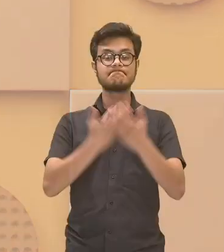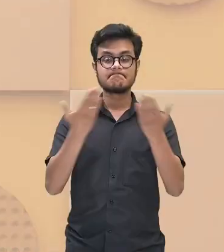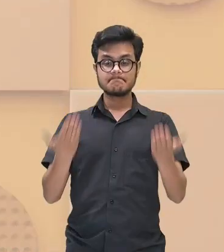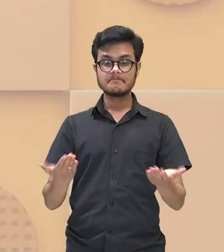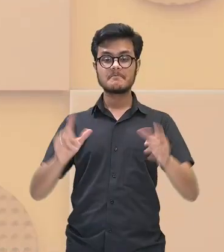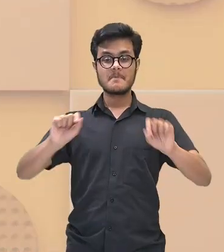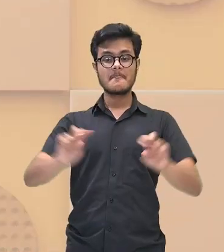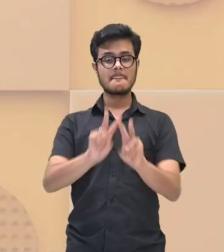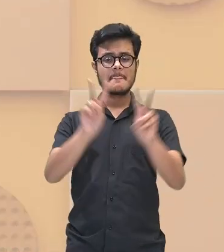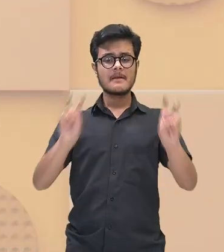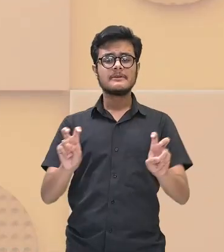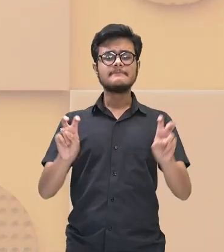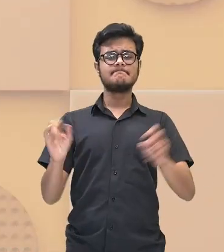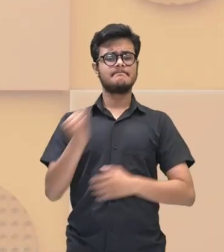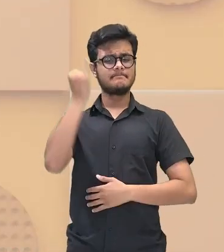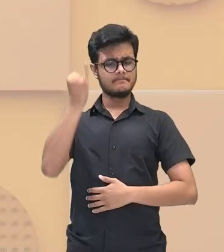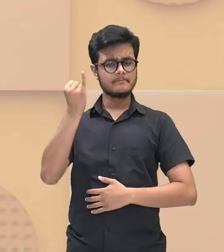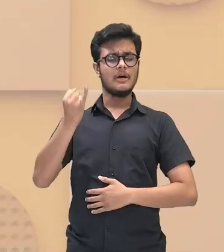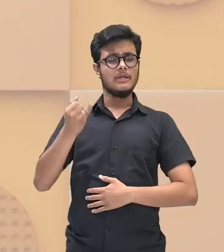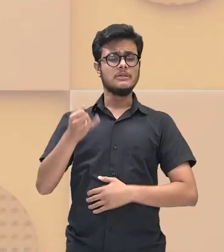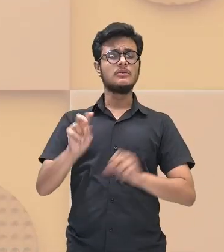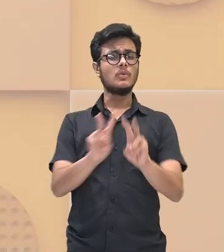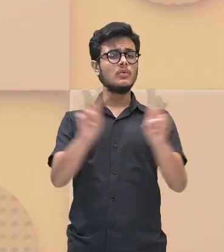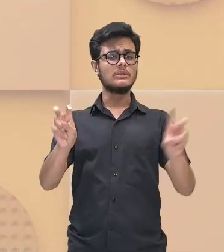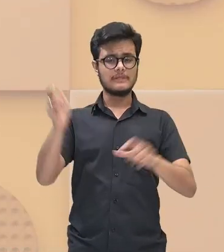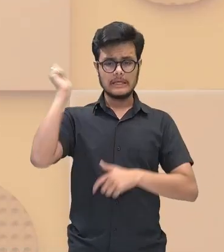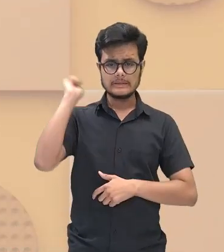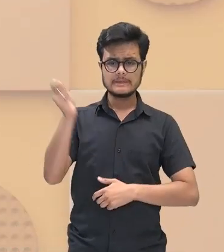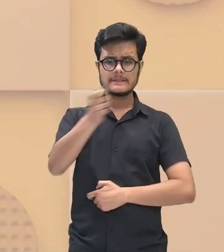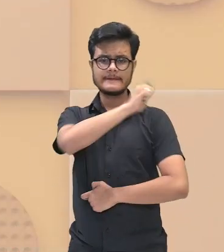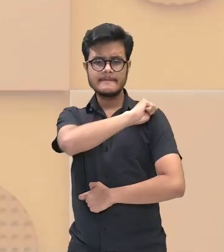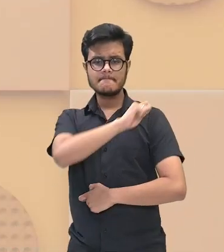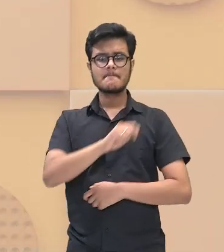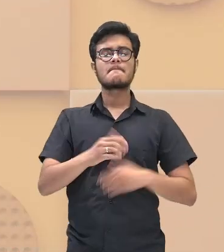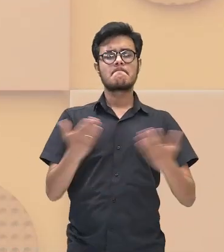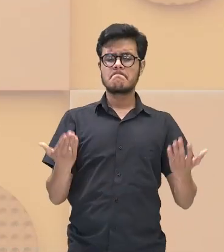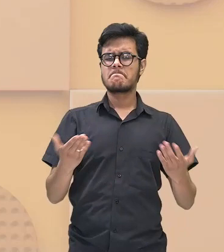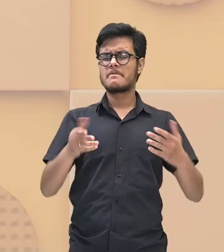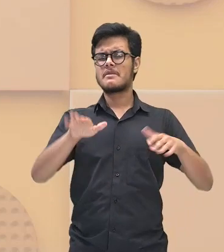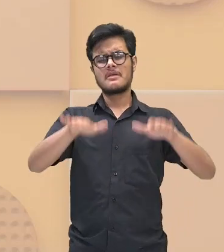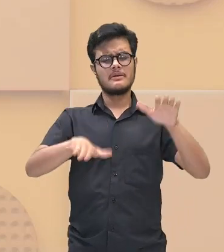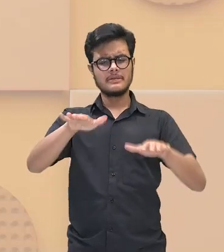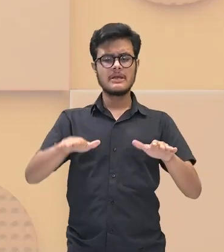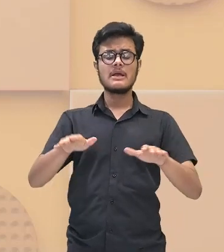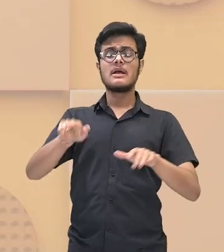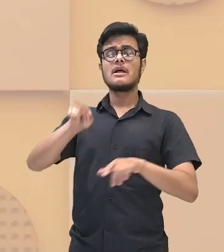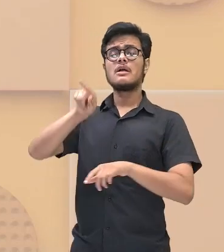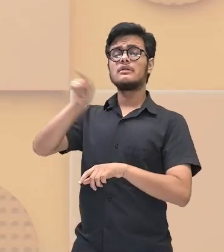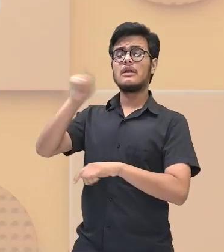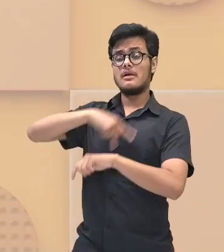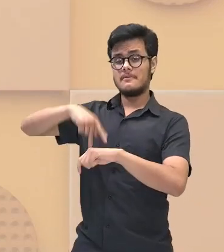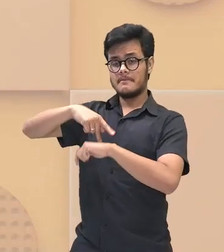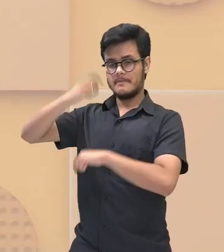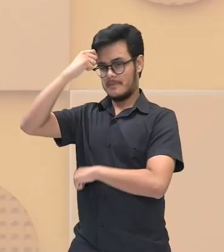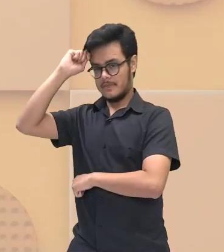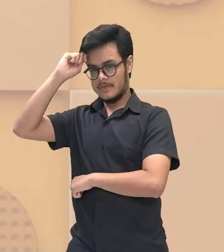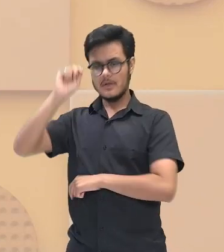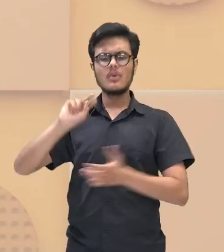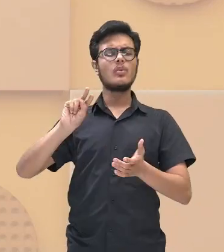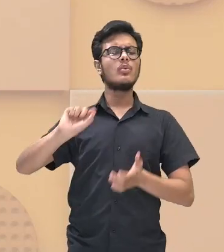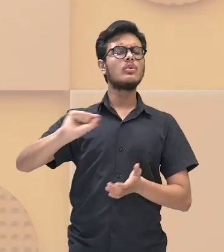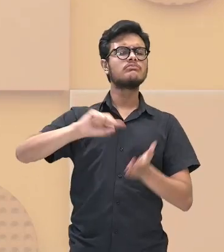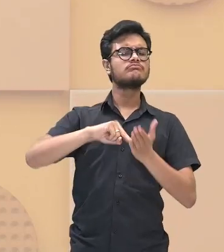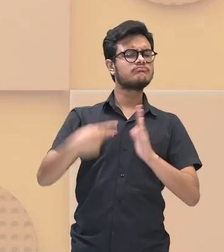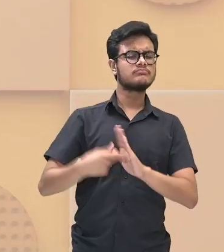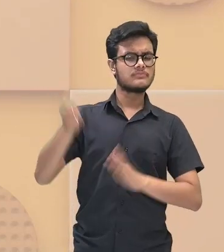Queridos, o tema desta aula é escravização, né? Escravidão, escravização africana. O que seria a